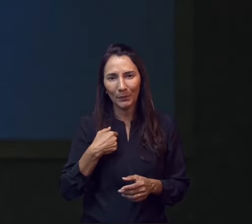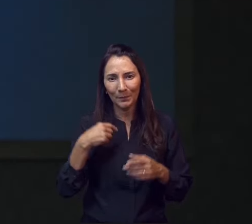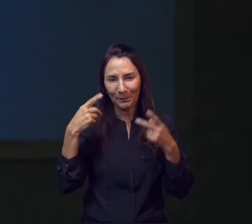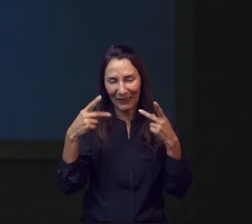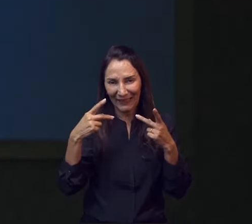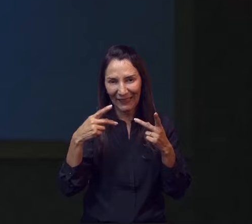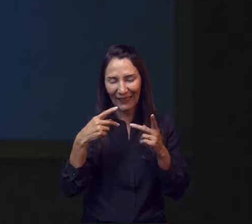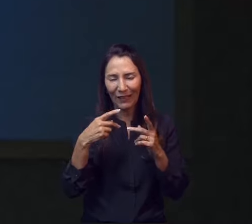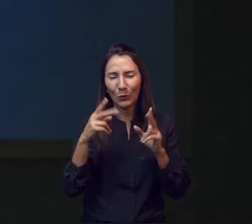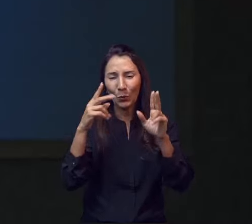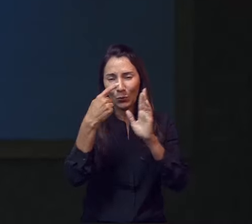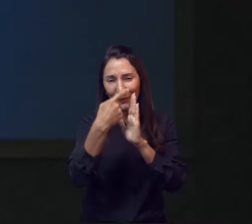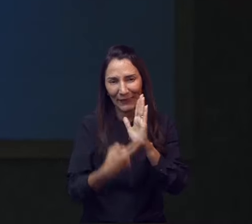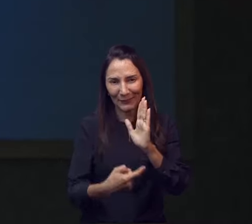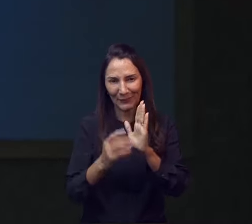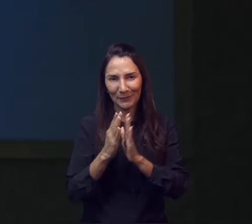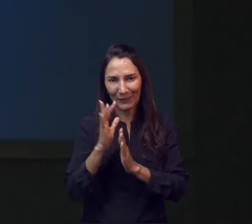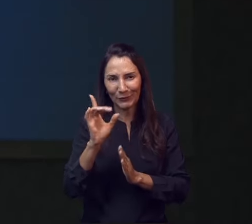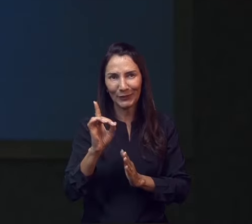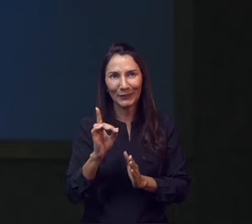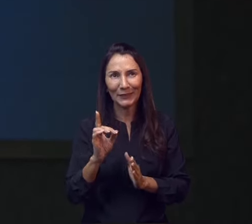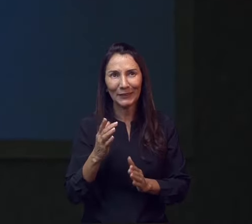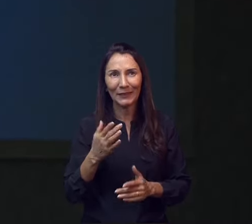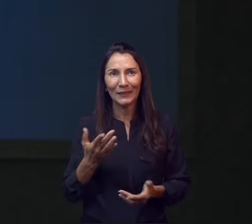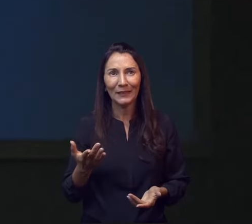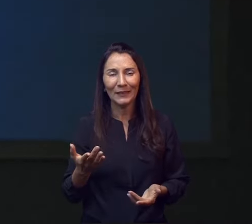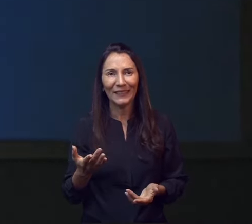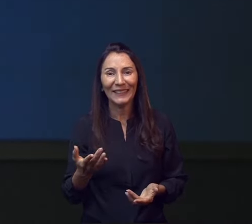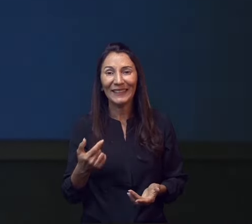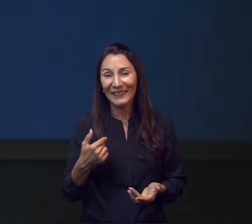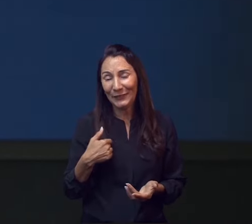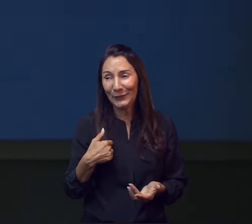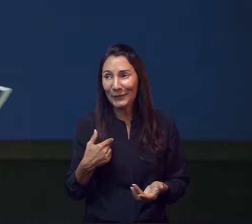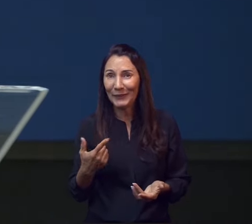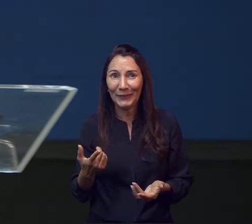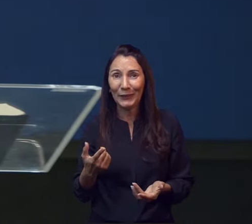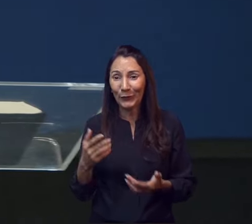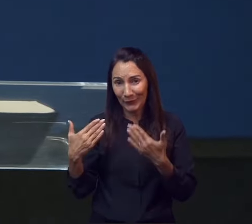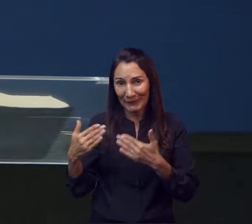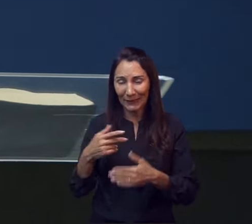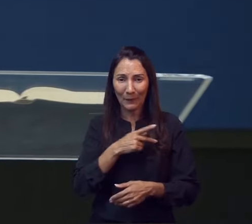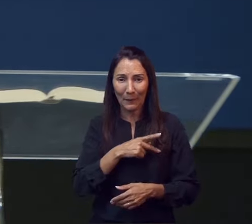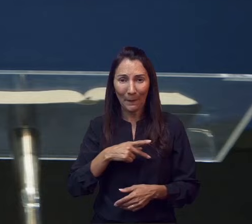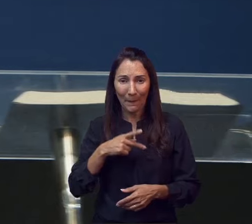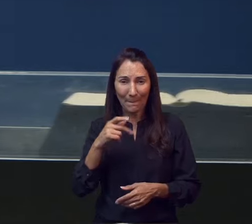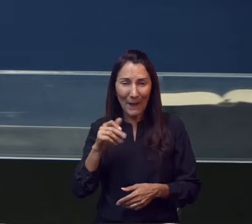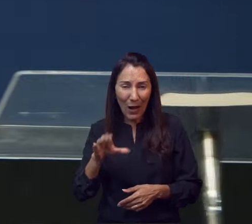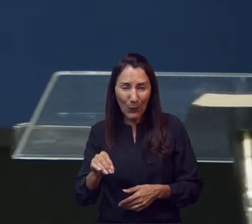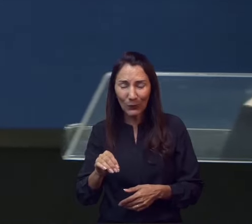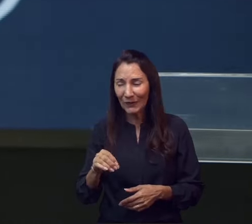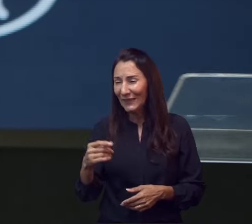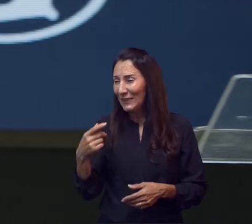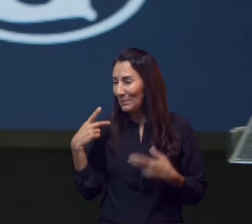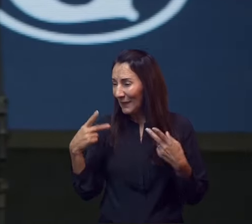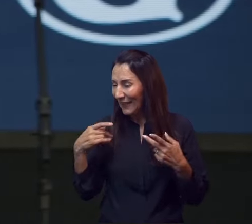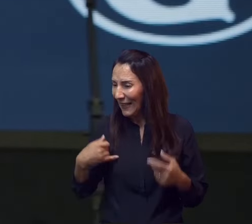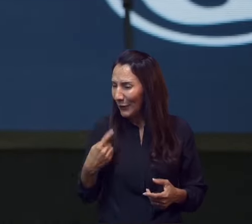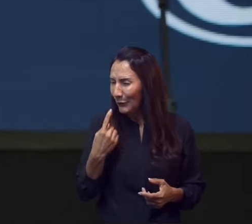amém é porque eu tava falando ali para o pastor Paulo falei rapaz esse negócio de pregar em aniversário